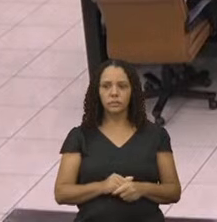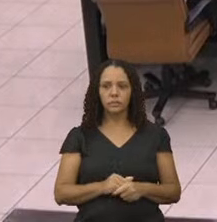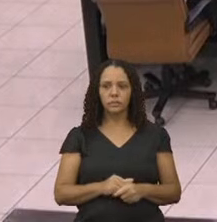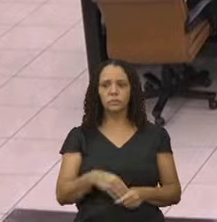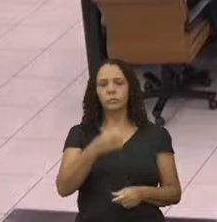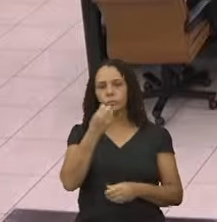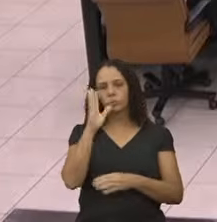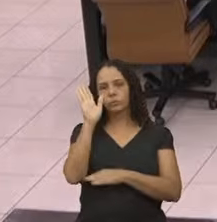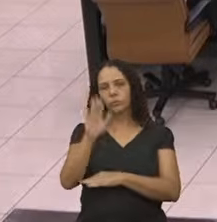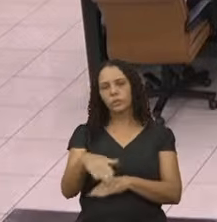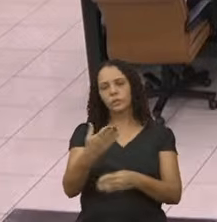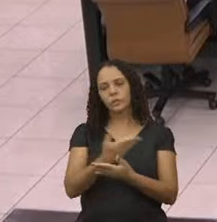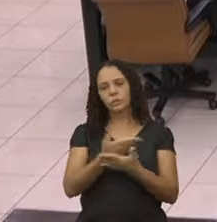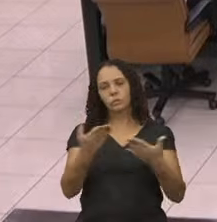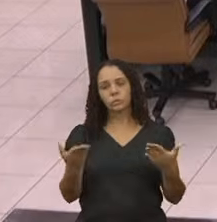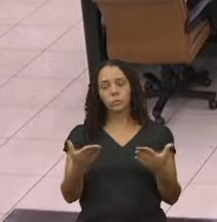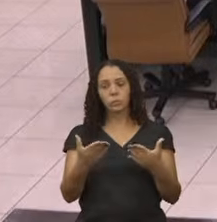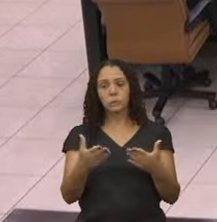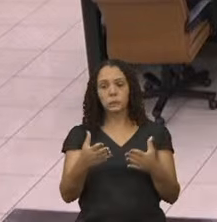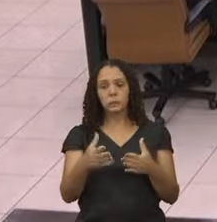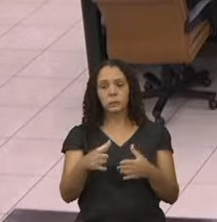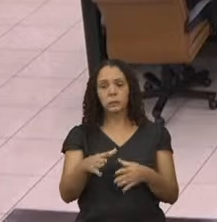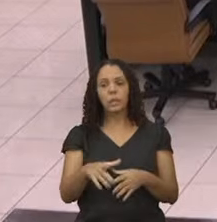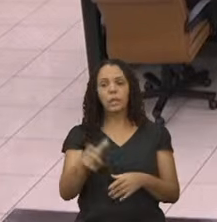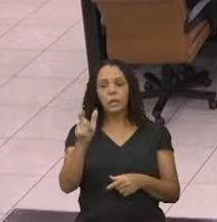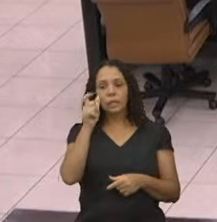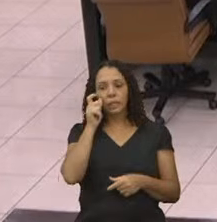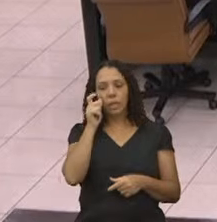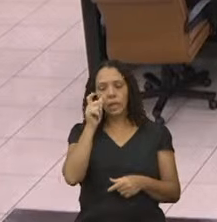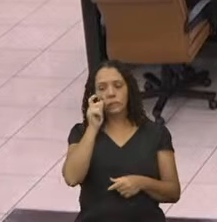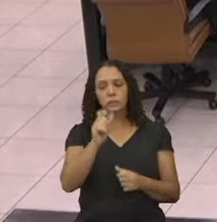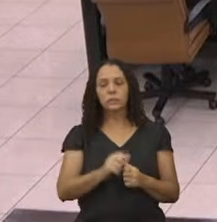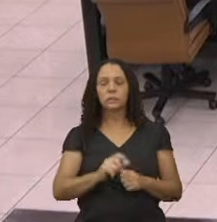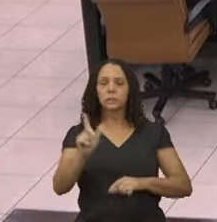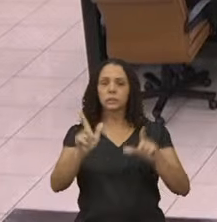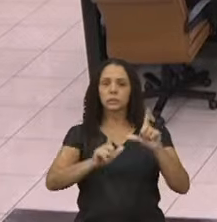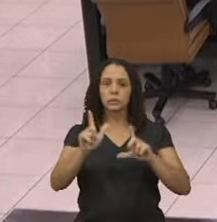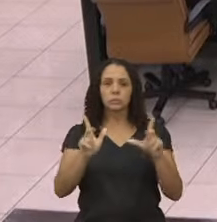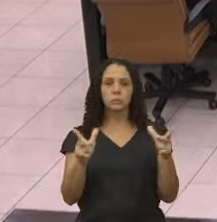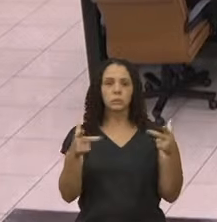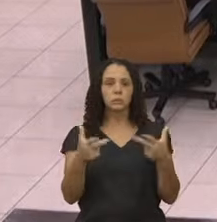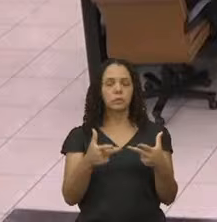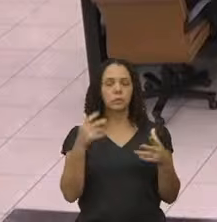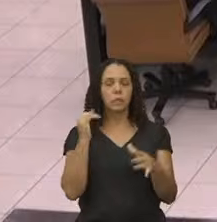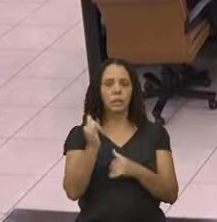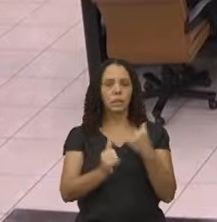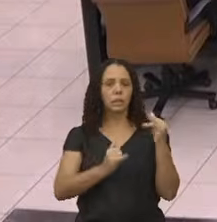Boa tarde a todos que nos assistem ao vivo pela TV Câmara,